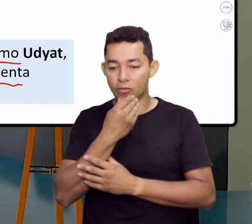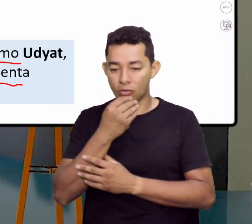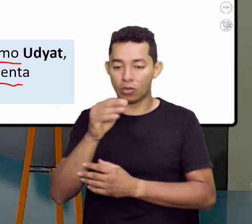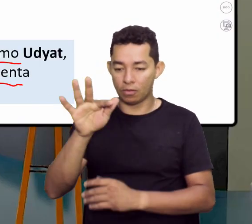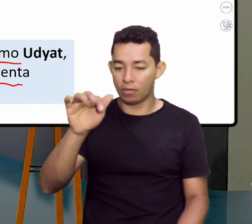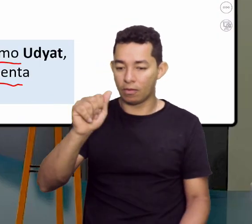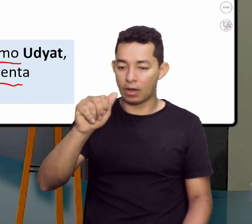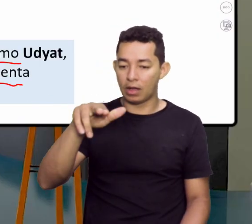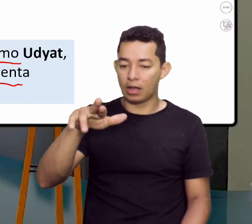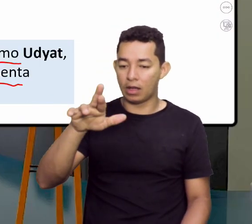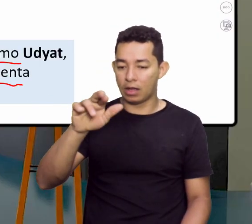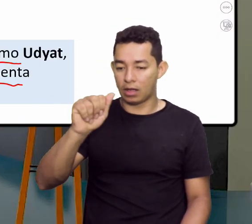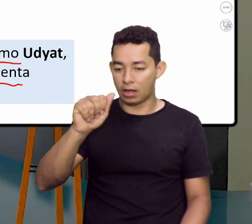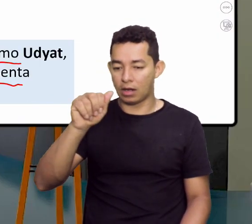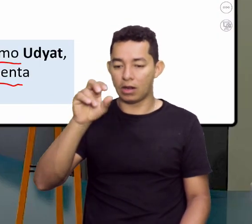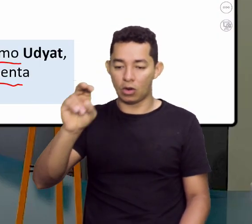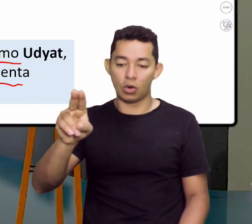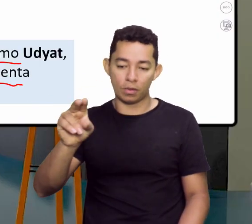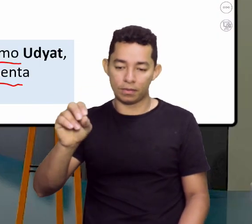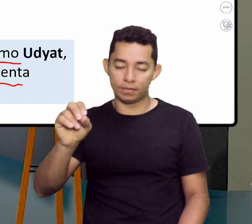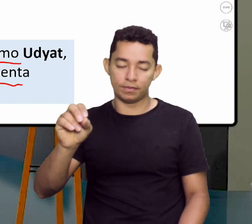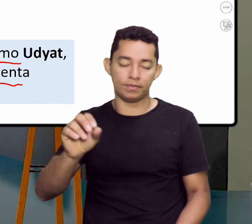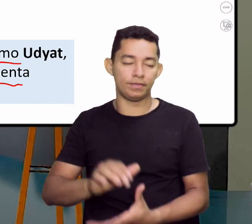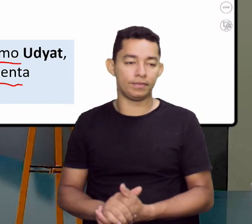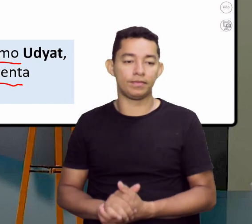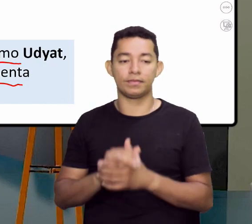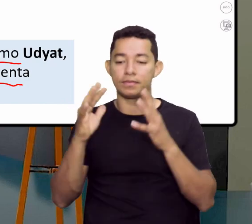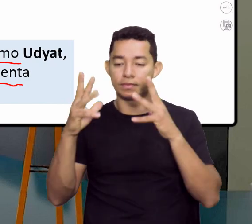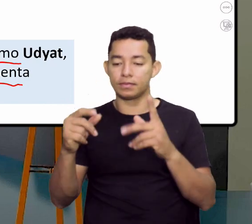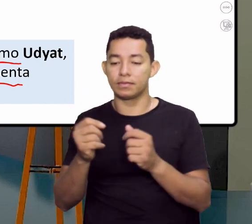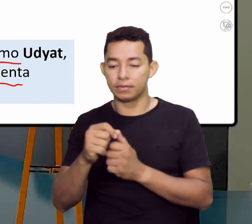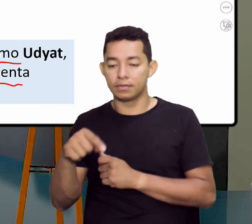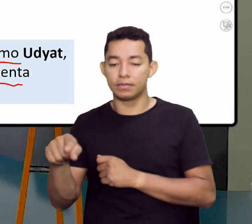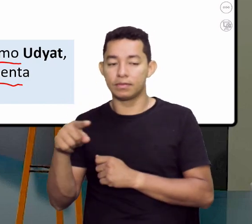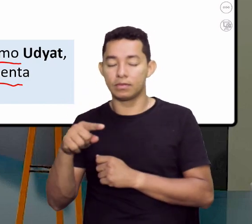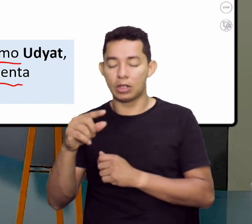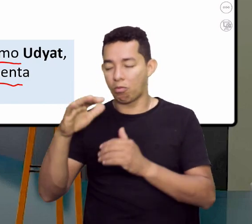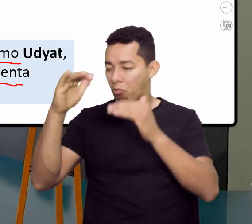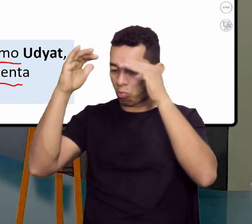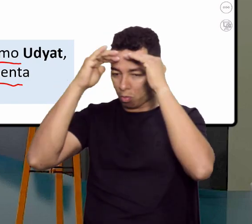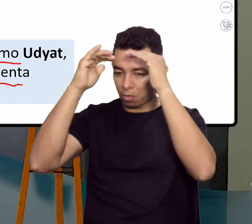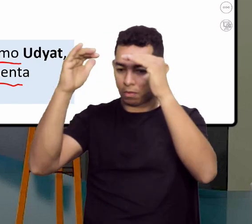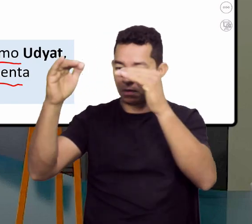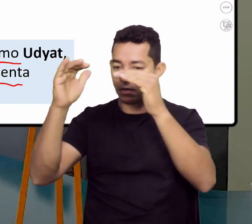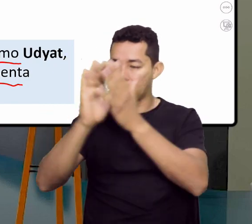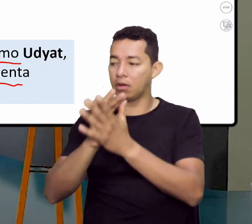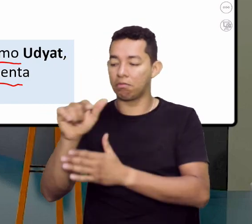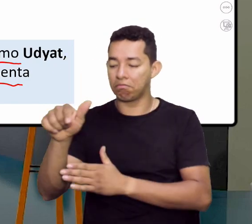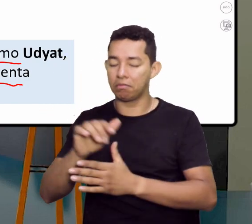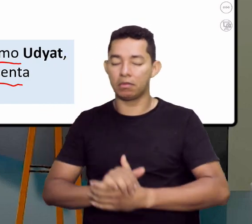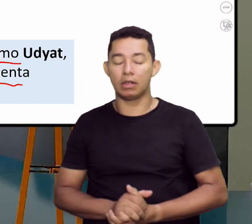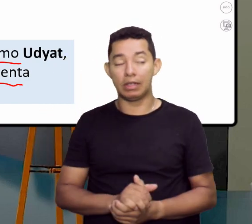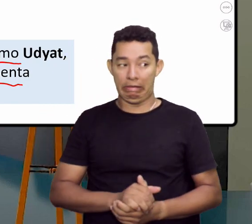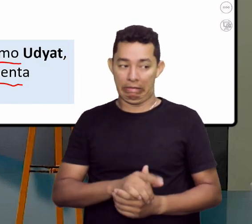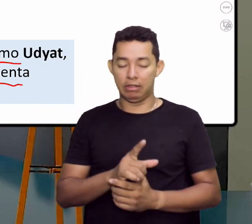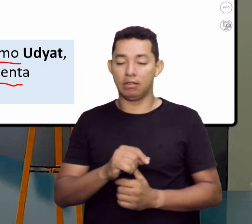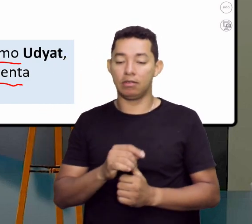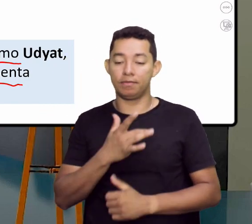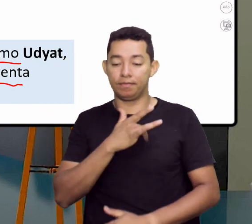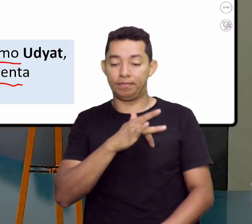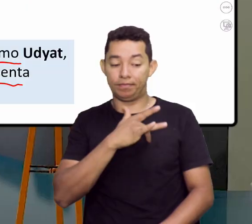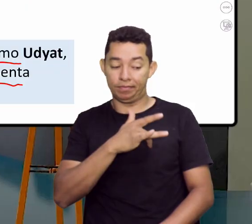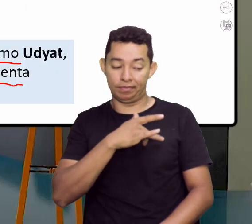glorificar o faraó. Então, tudo no mundo ali era aquele respeito, e ai de quem